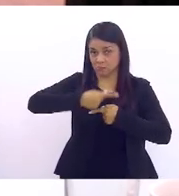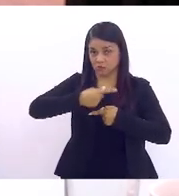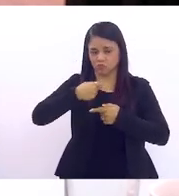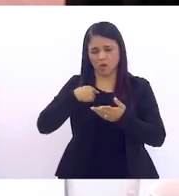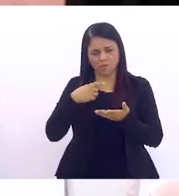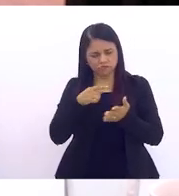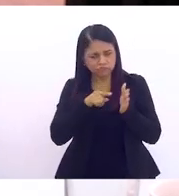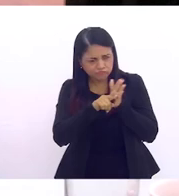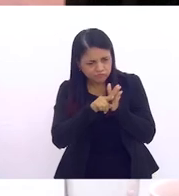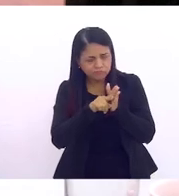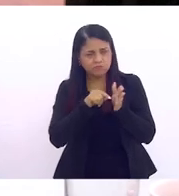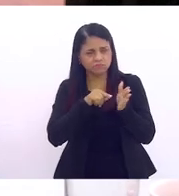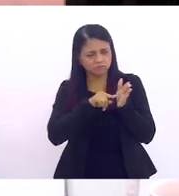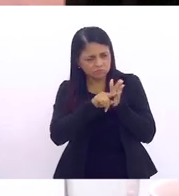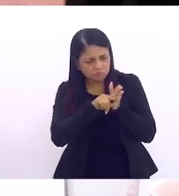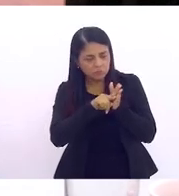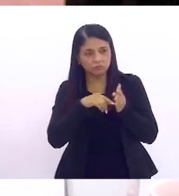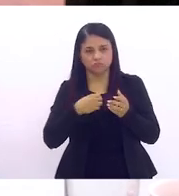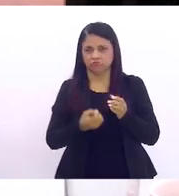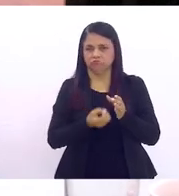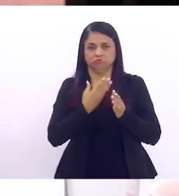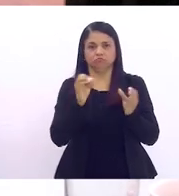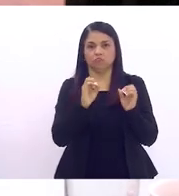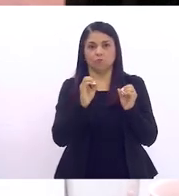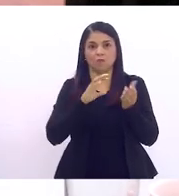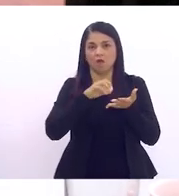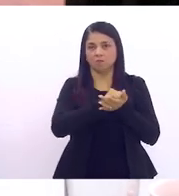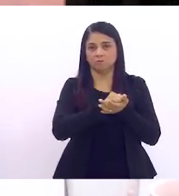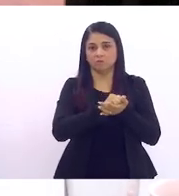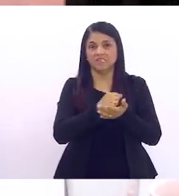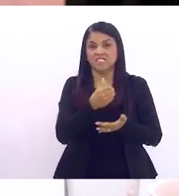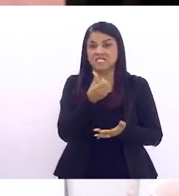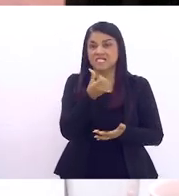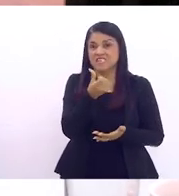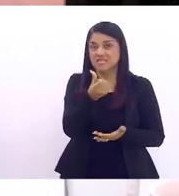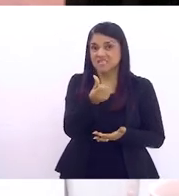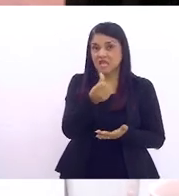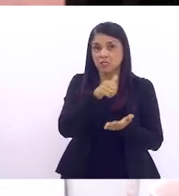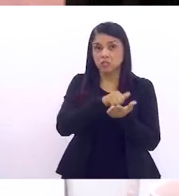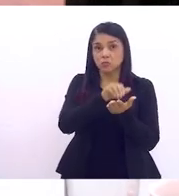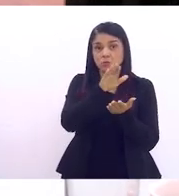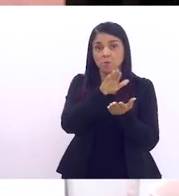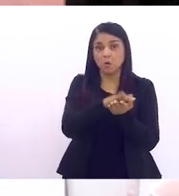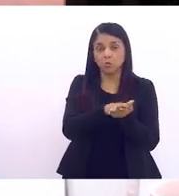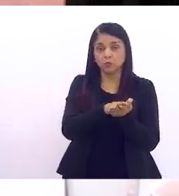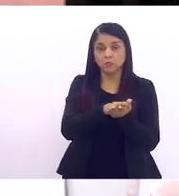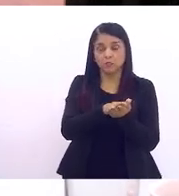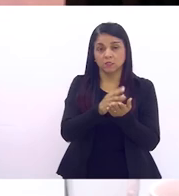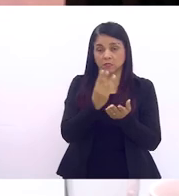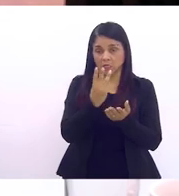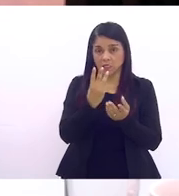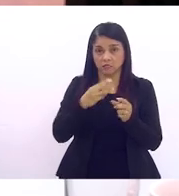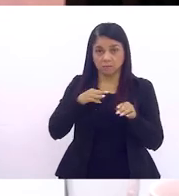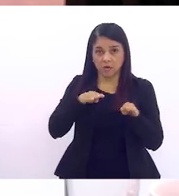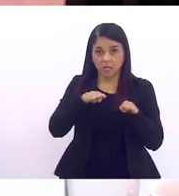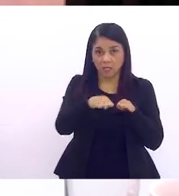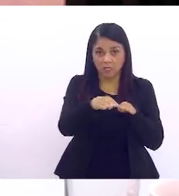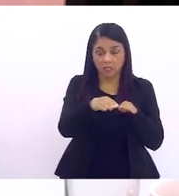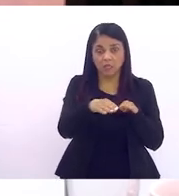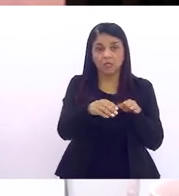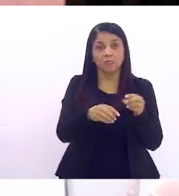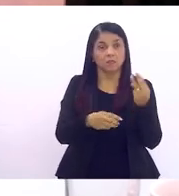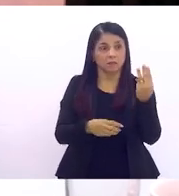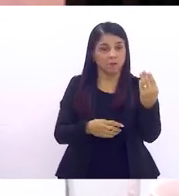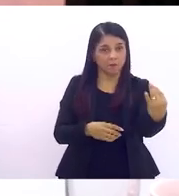apareceu consultor não apareceu o que aconteceu seis multas para ela três para ir três para voltar então nós